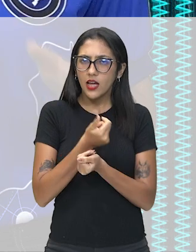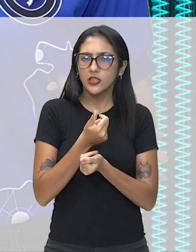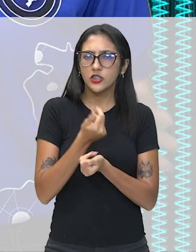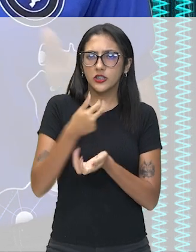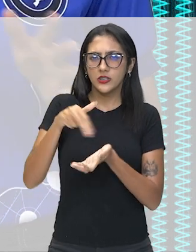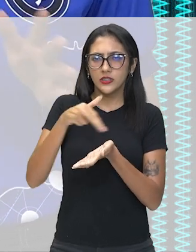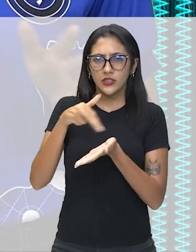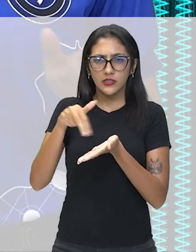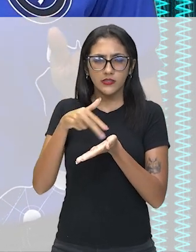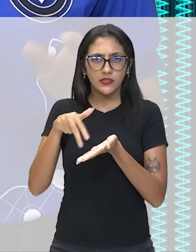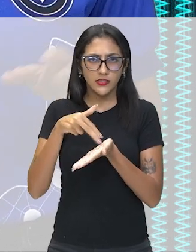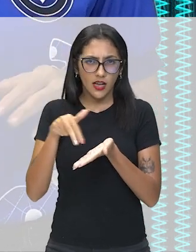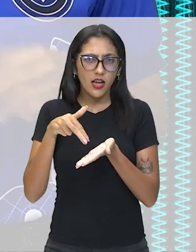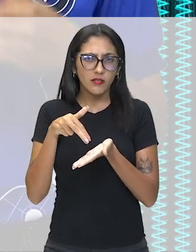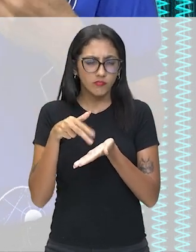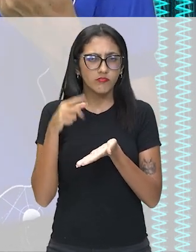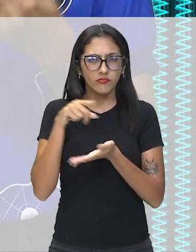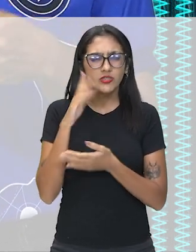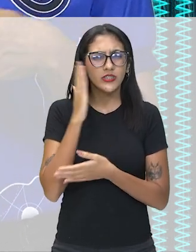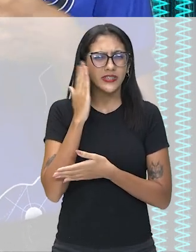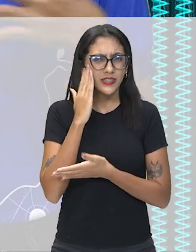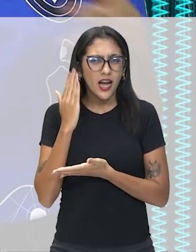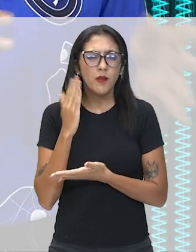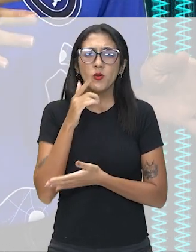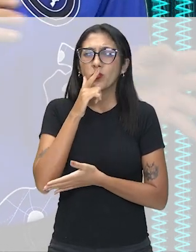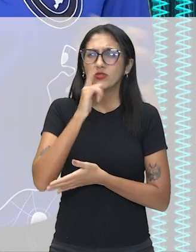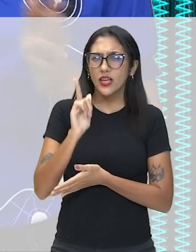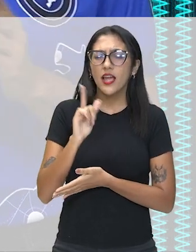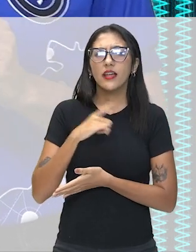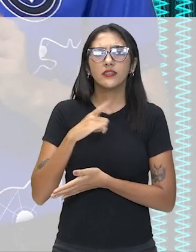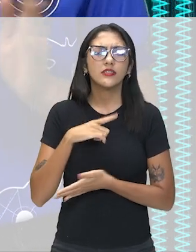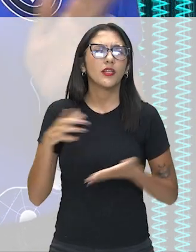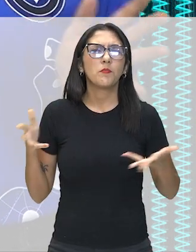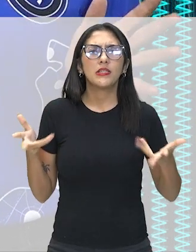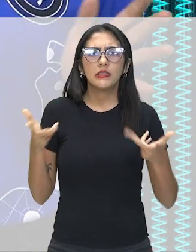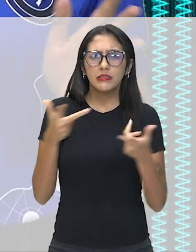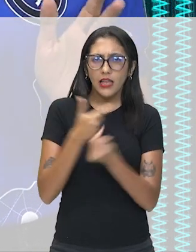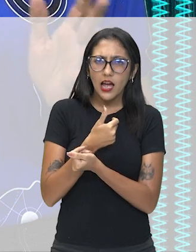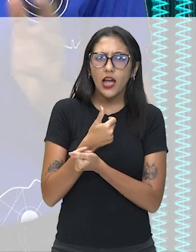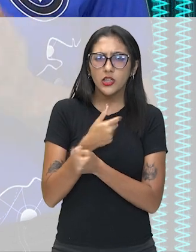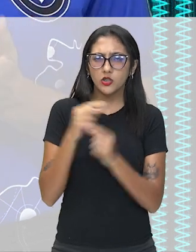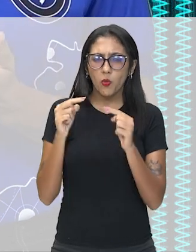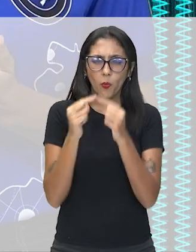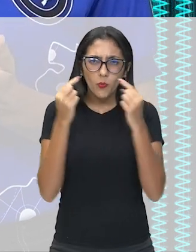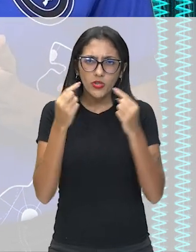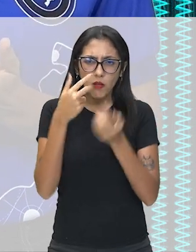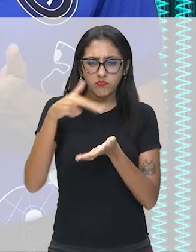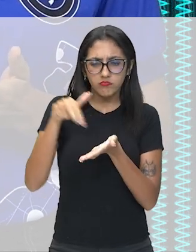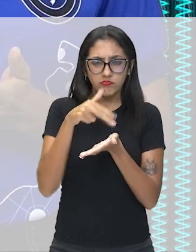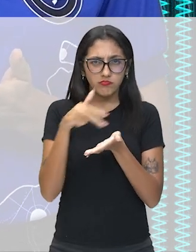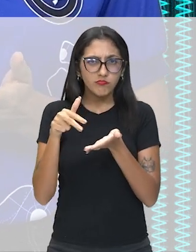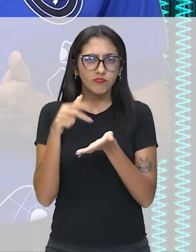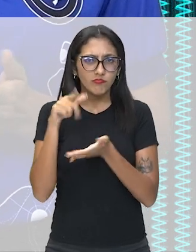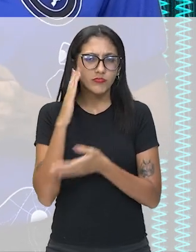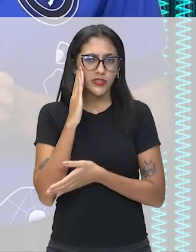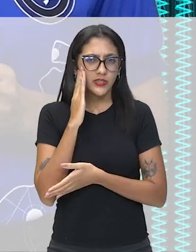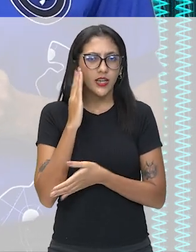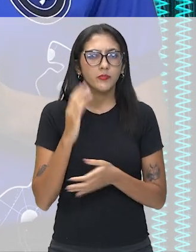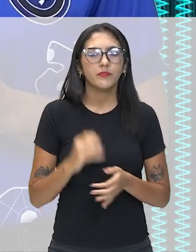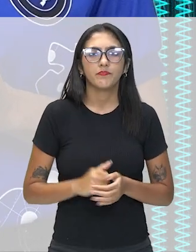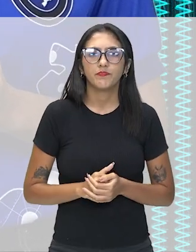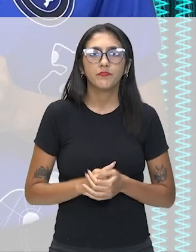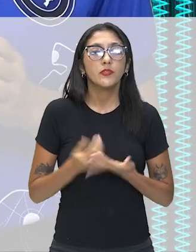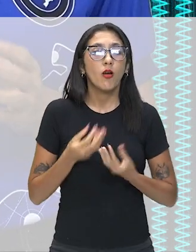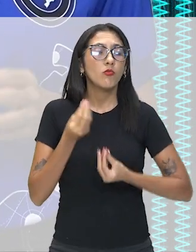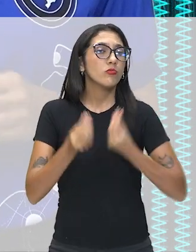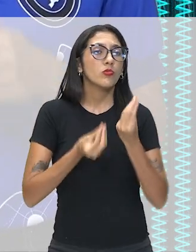Tá cheio de passinhos ali, não é? Você consegue, tem habilidade de acompanhar todos aqueles passinhos, vai e volta? Então, a resposta curta, a